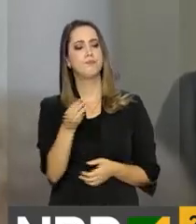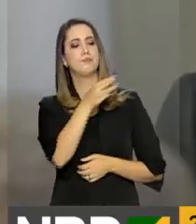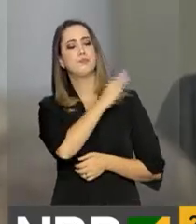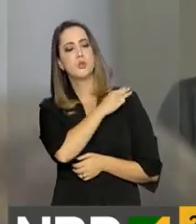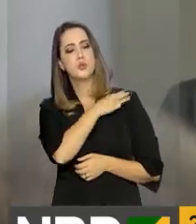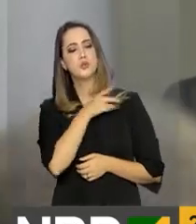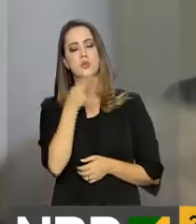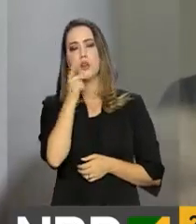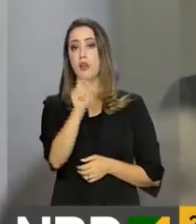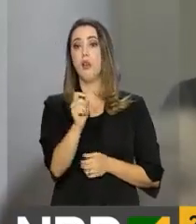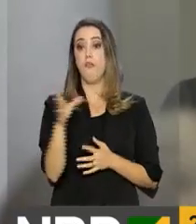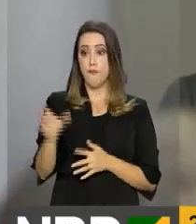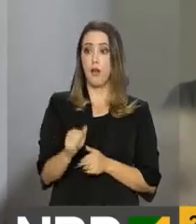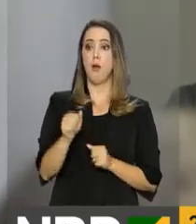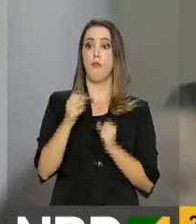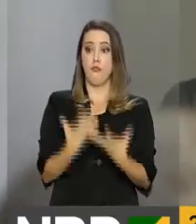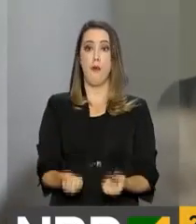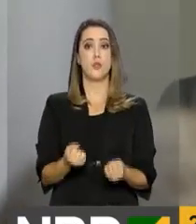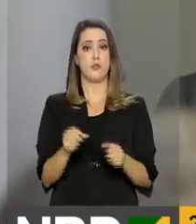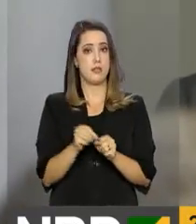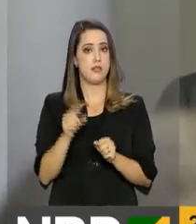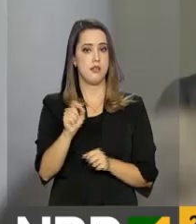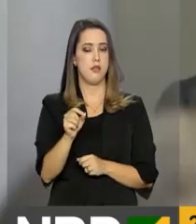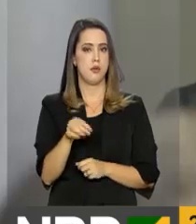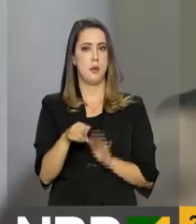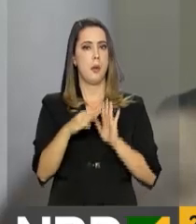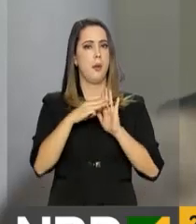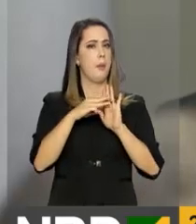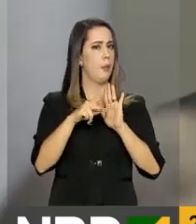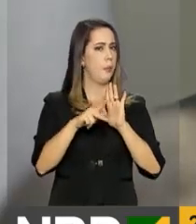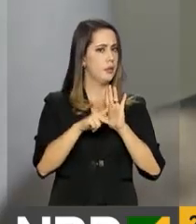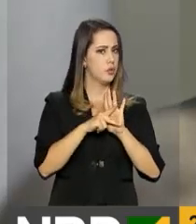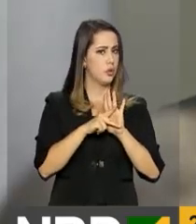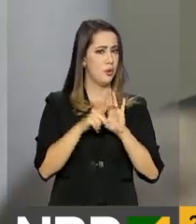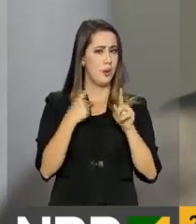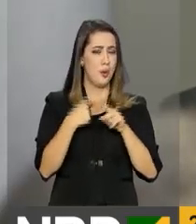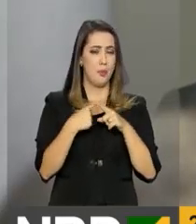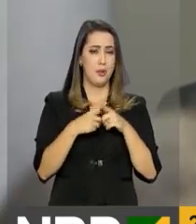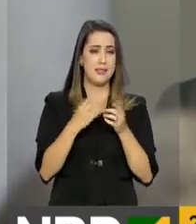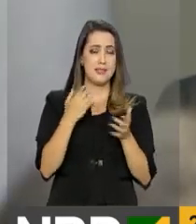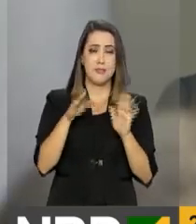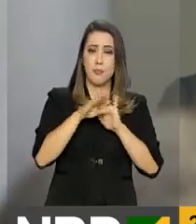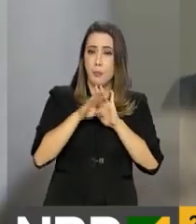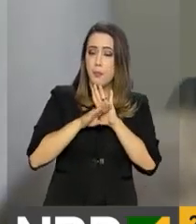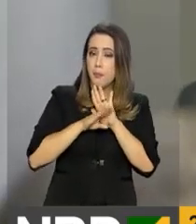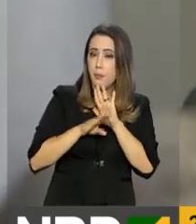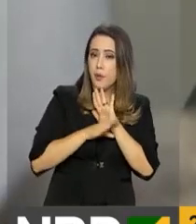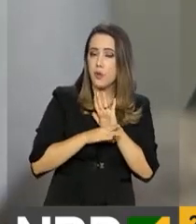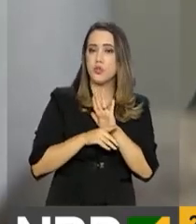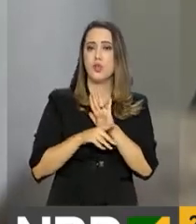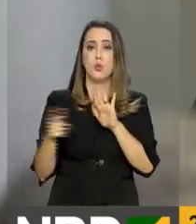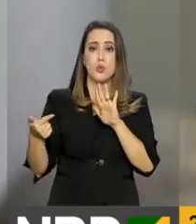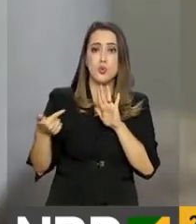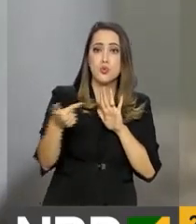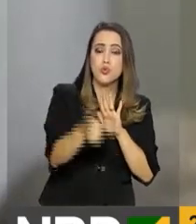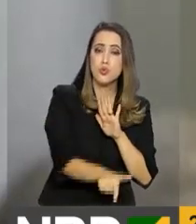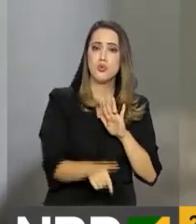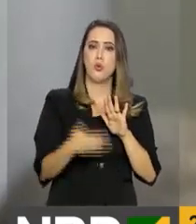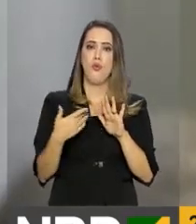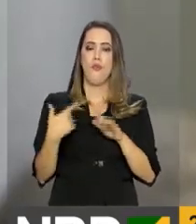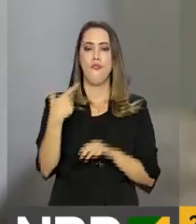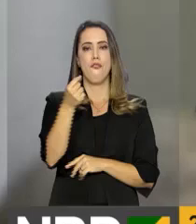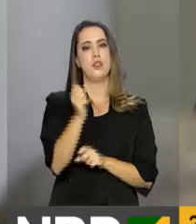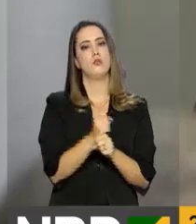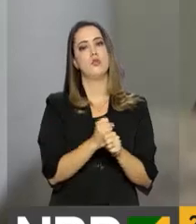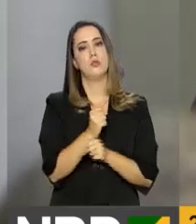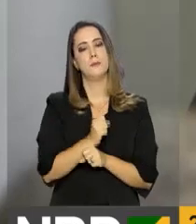senhor Mendonça, vamos fazer por medida provisória. Porque se apresentarmos um projeto, vai ser mais um projeto que ao longo desses 20